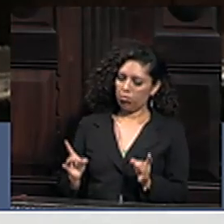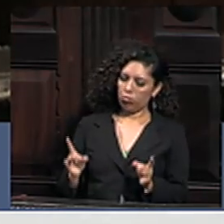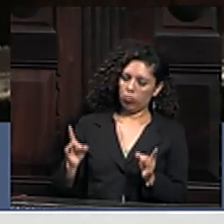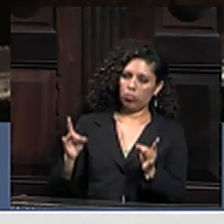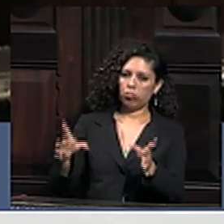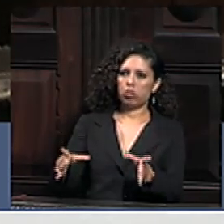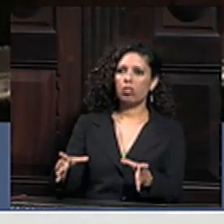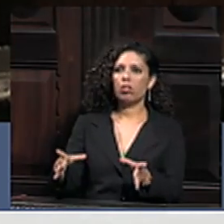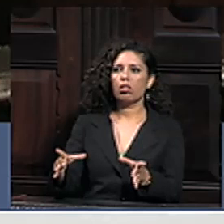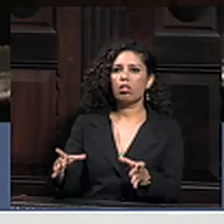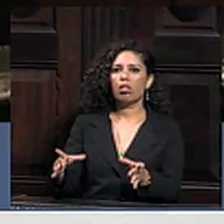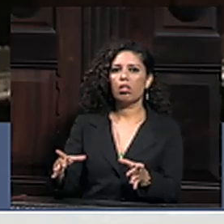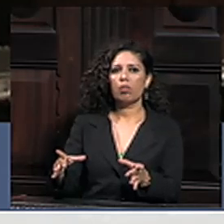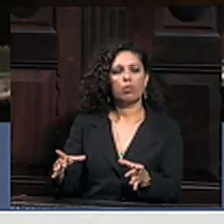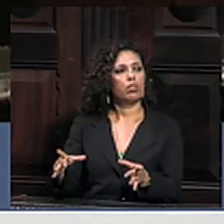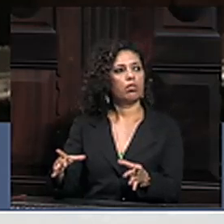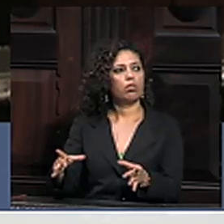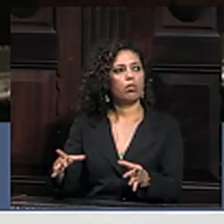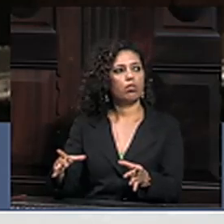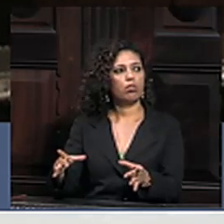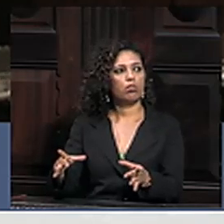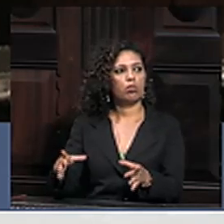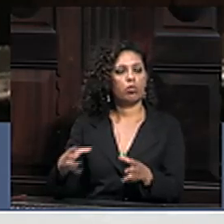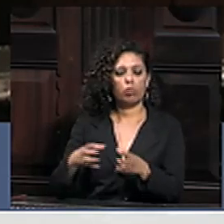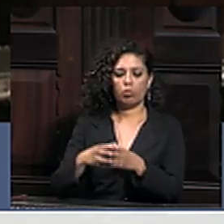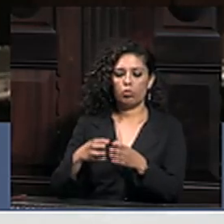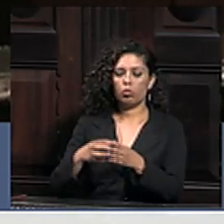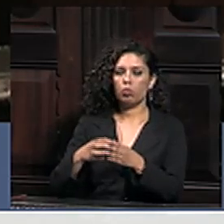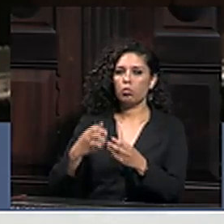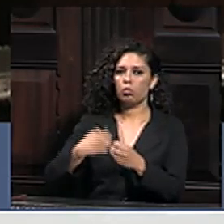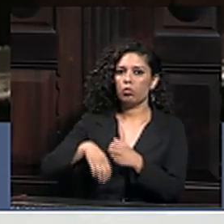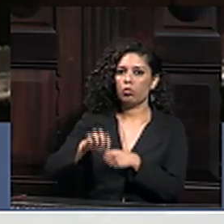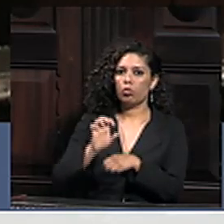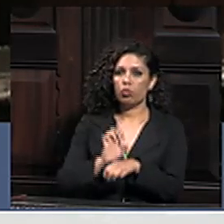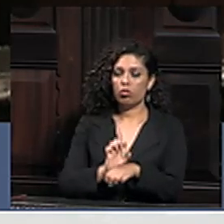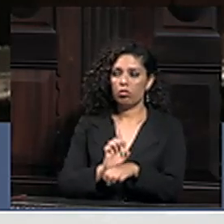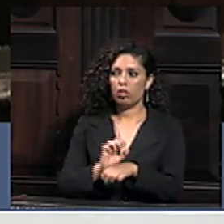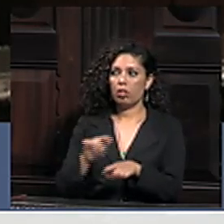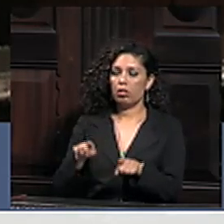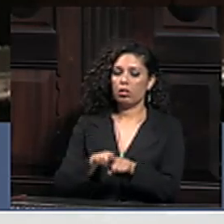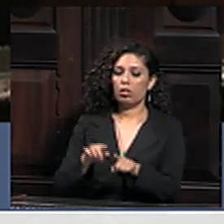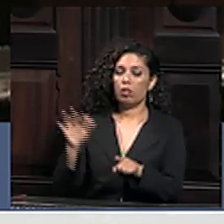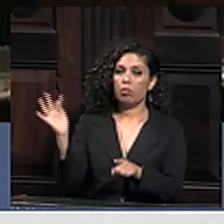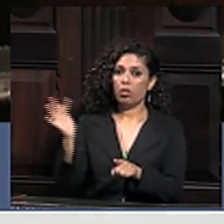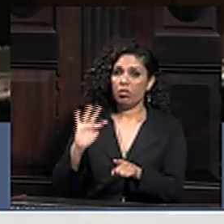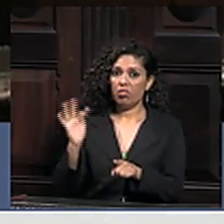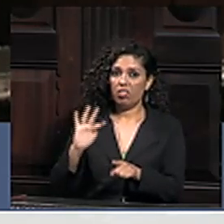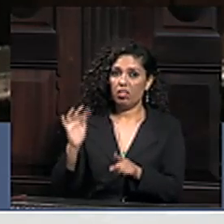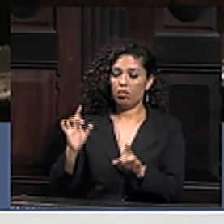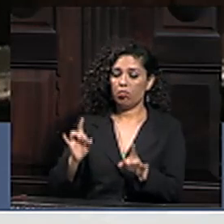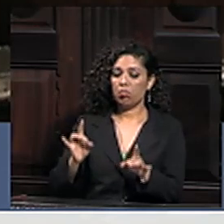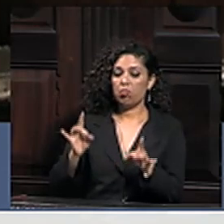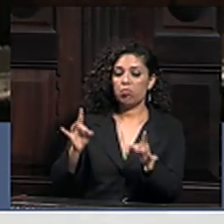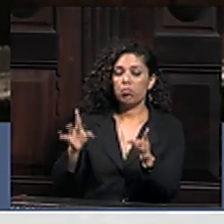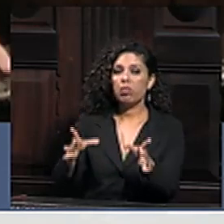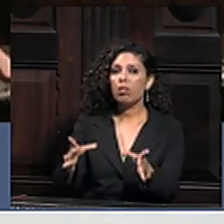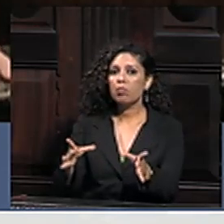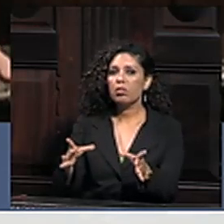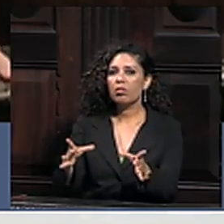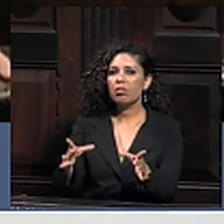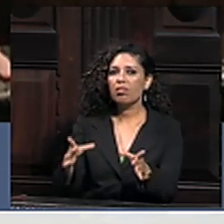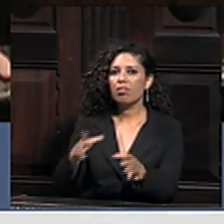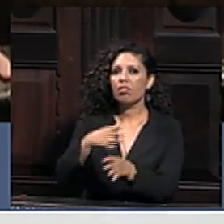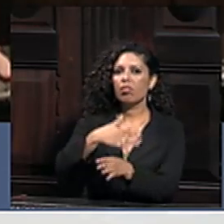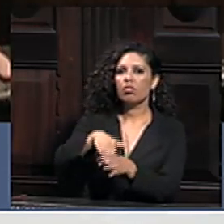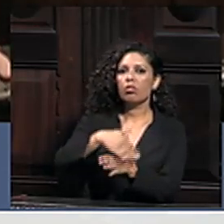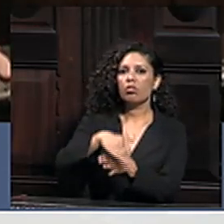um próprio estadual ou federal, Valdec, para logo depois falar que não tem condição de tomar conta e dar